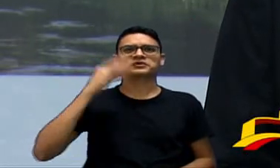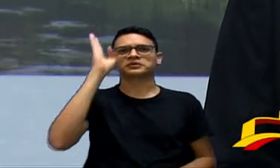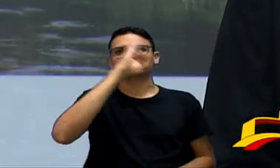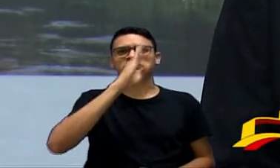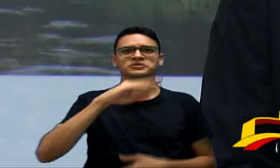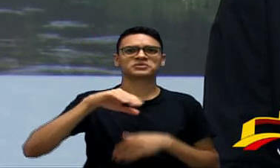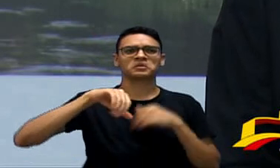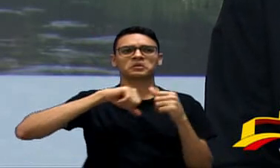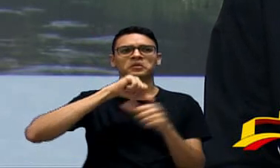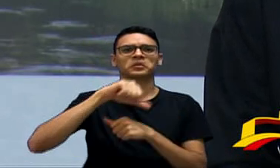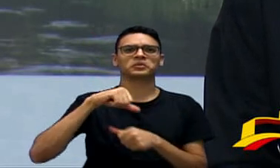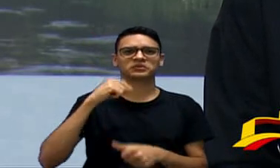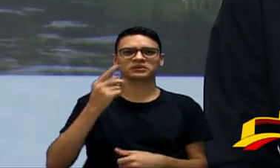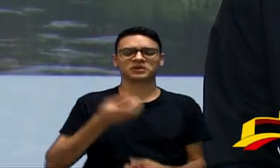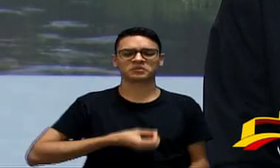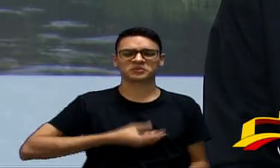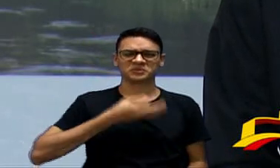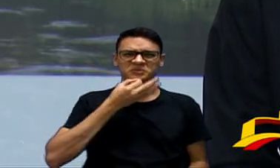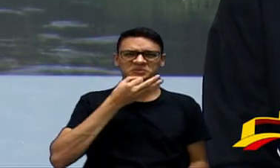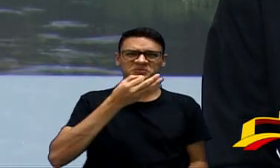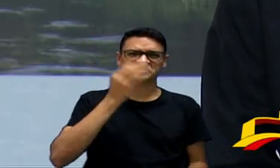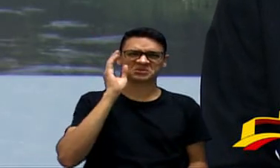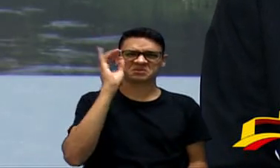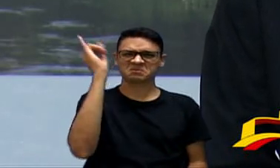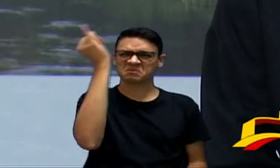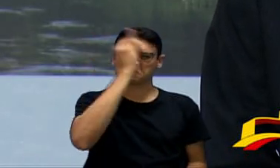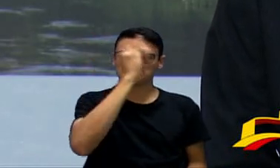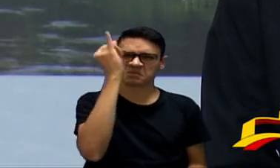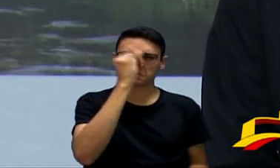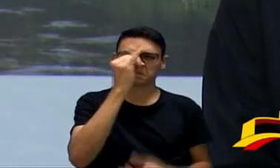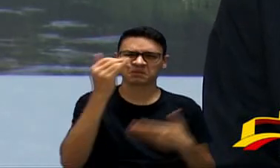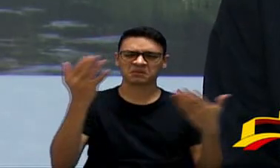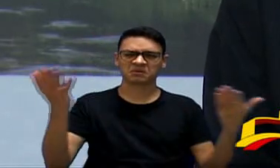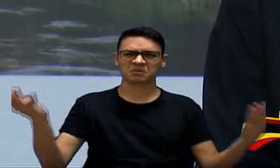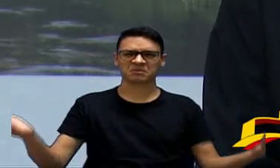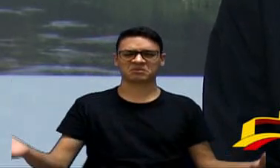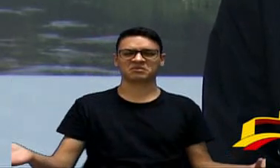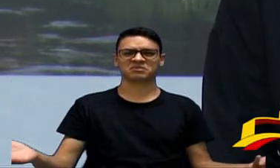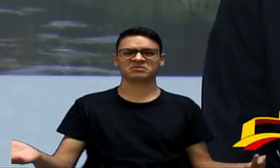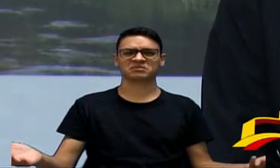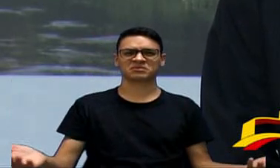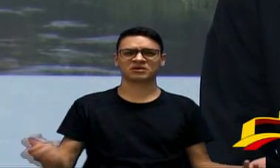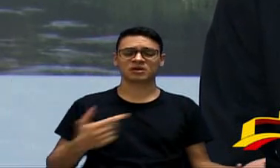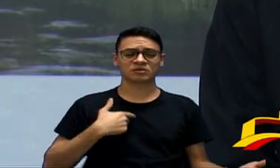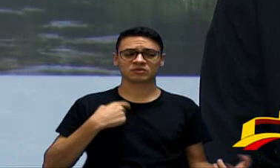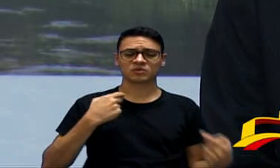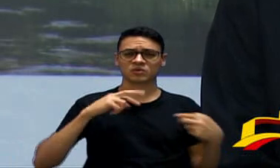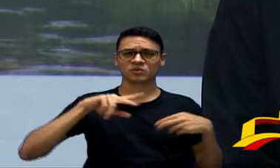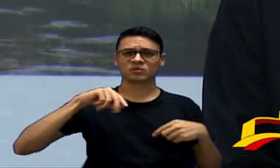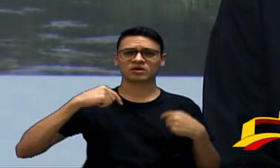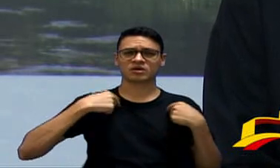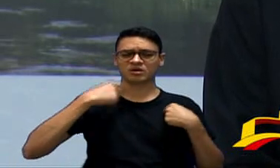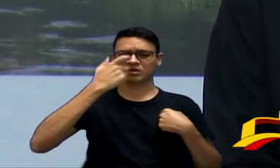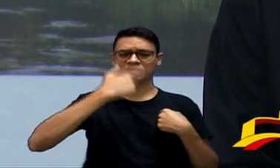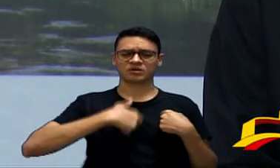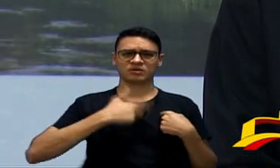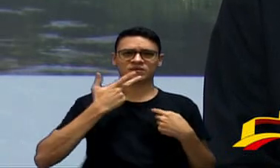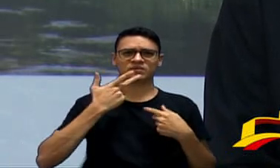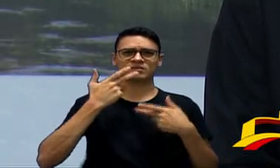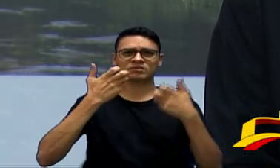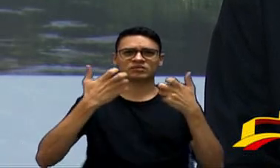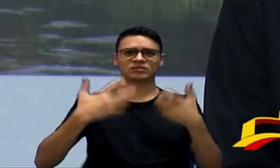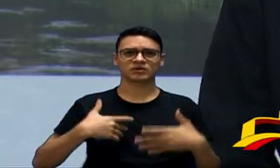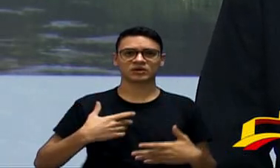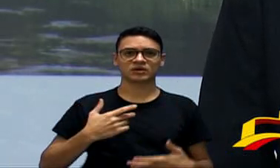imbecil, idiota dessa? É porque, está aqui, não é eu que estou falando. Porque a fala de Lula sobre aborto